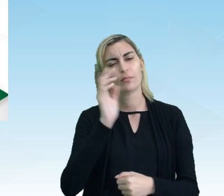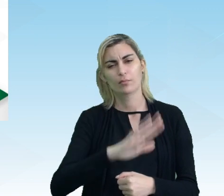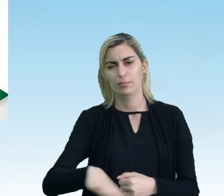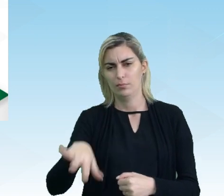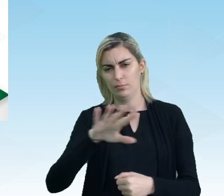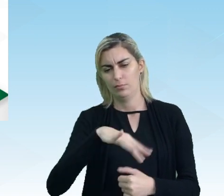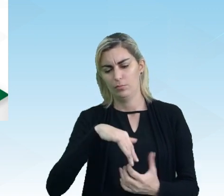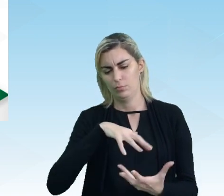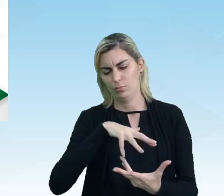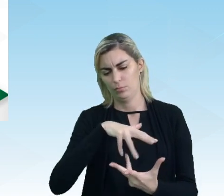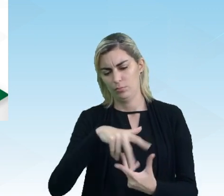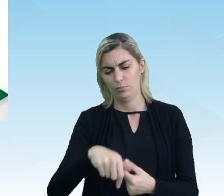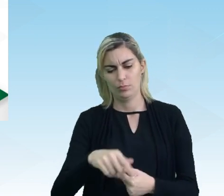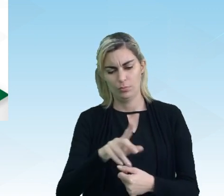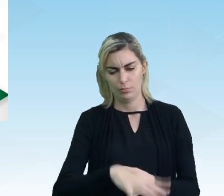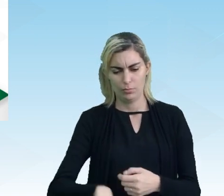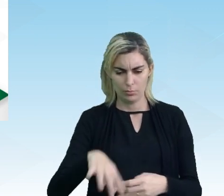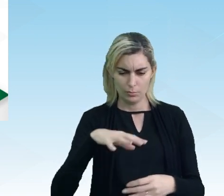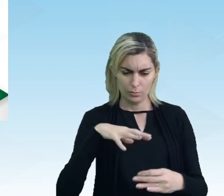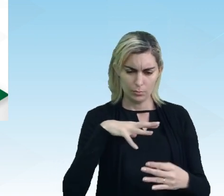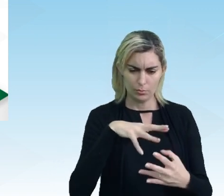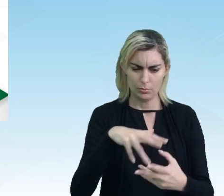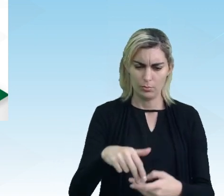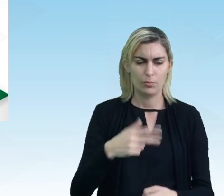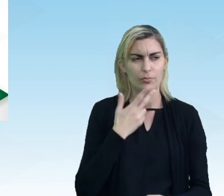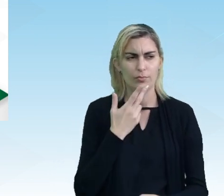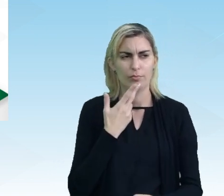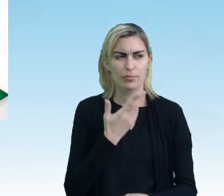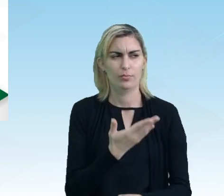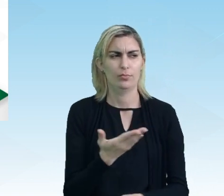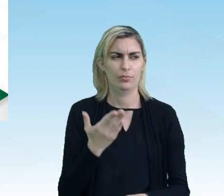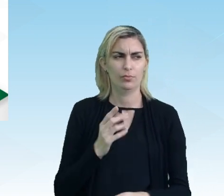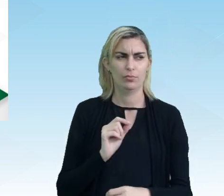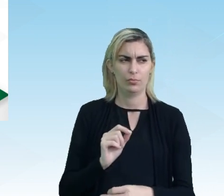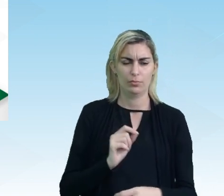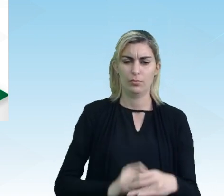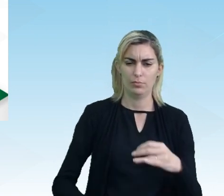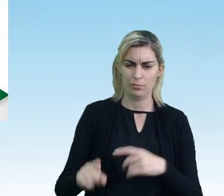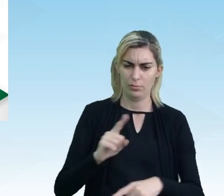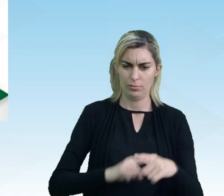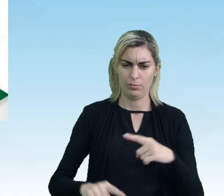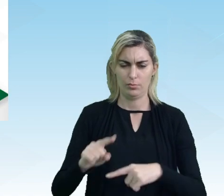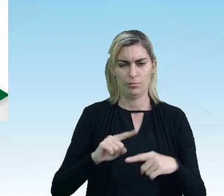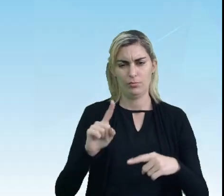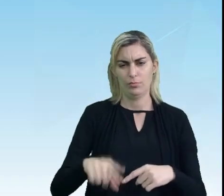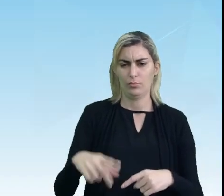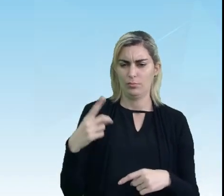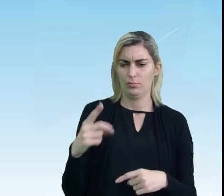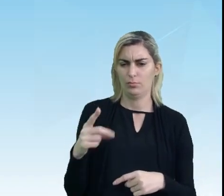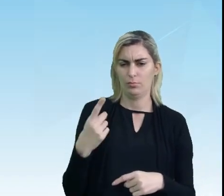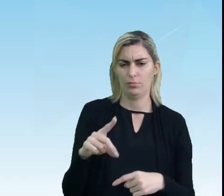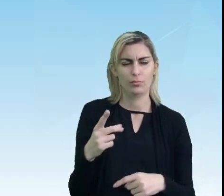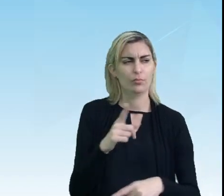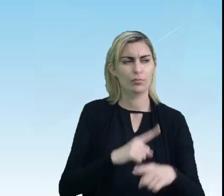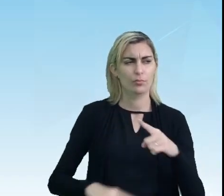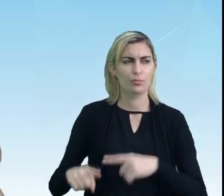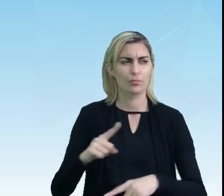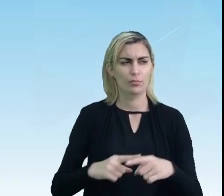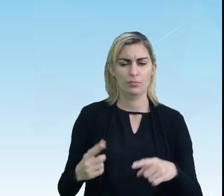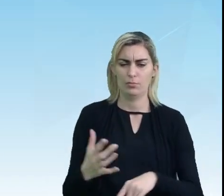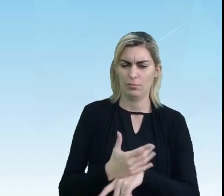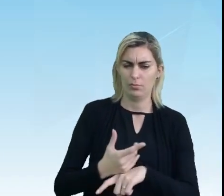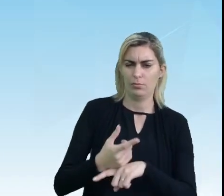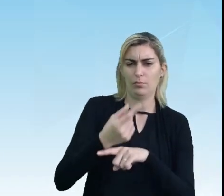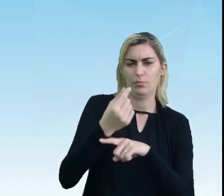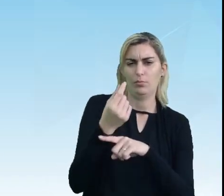está girando o mundo, nosso planeta, dizendo que quem comanda aqui é o dólar, quem comanda é o